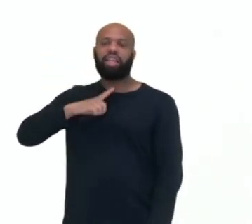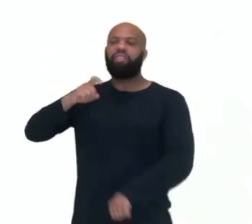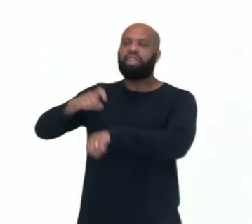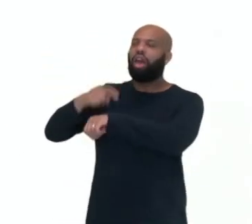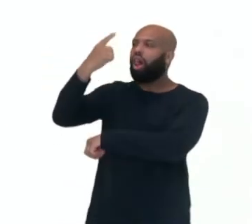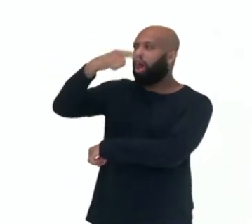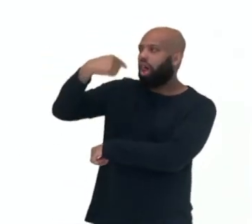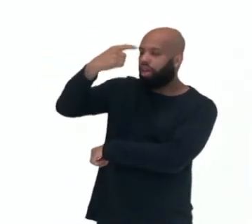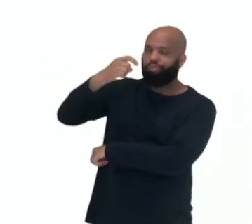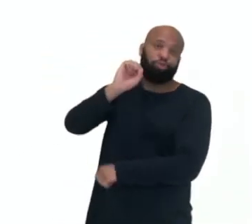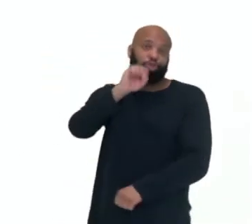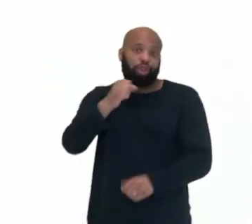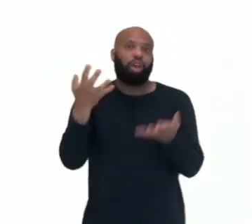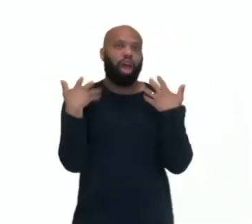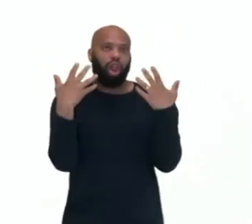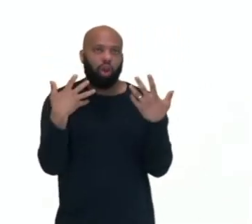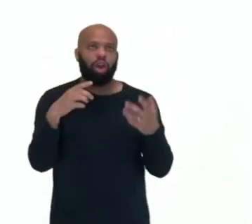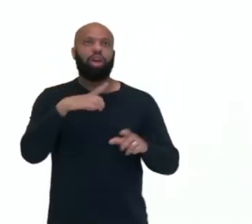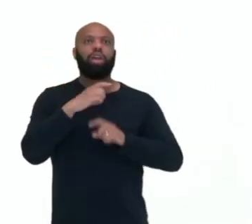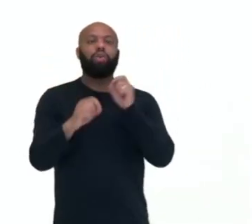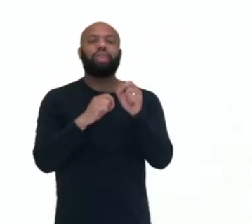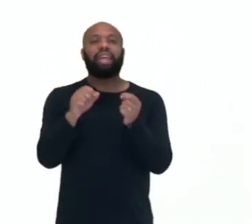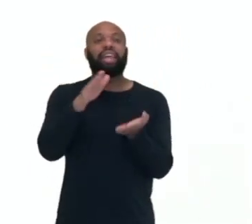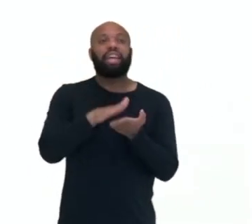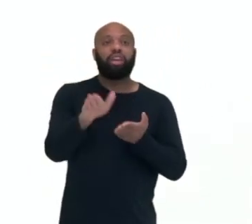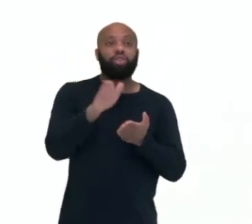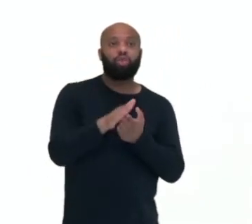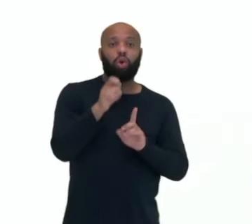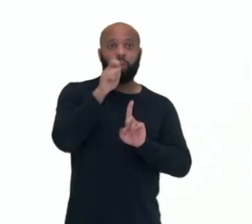quente. Chegando à marca mensal do consumo de